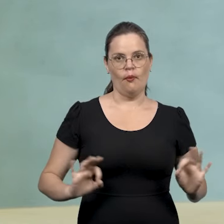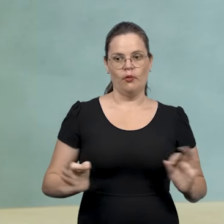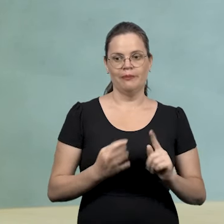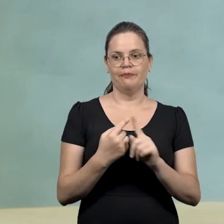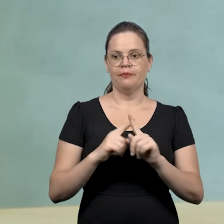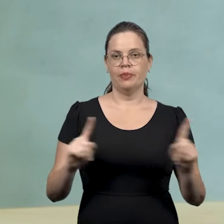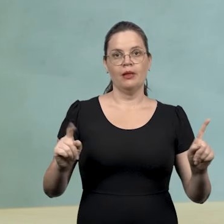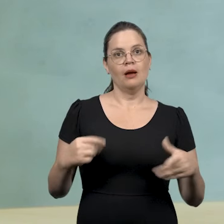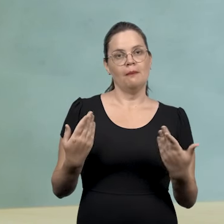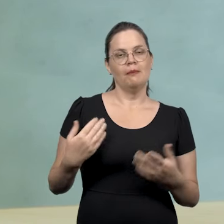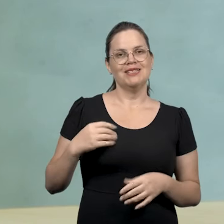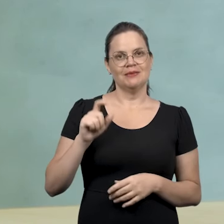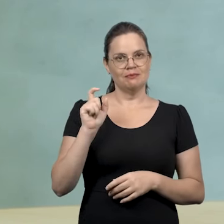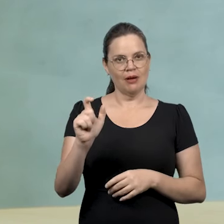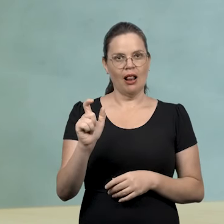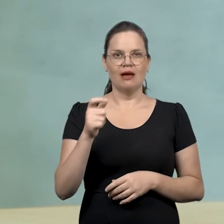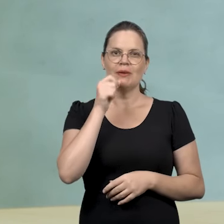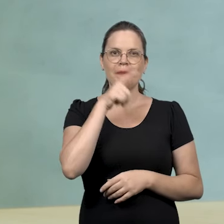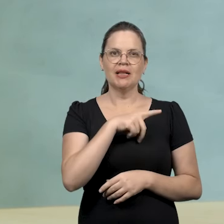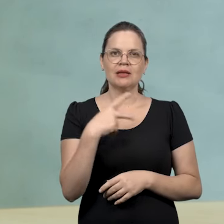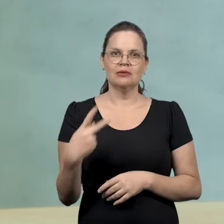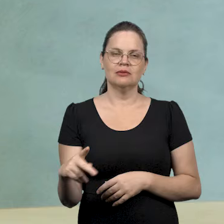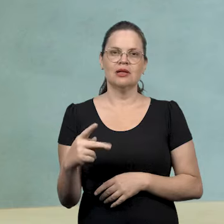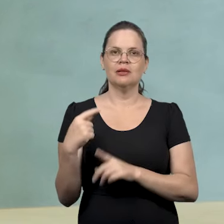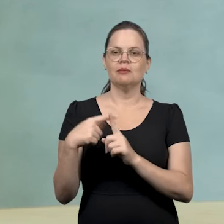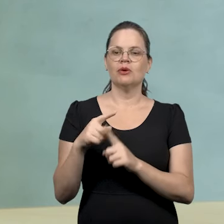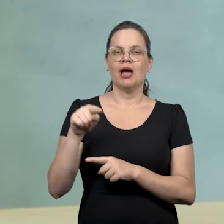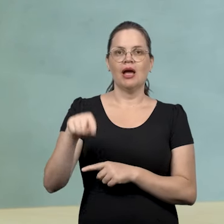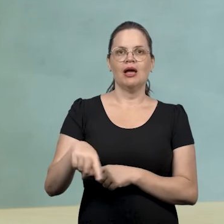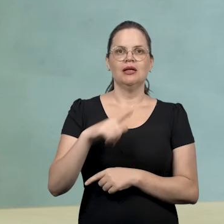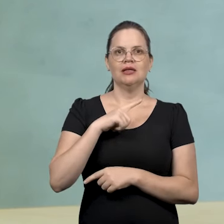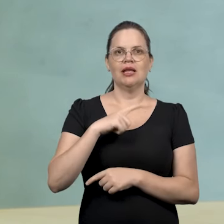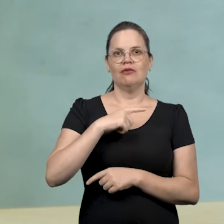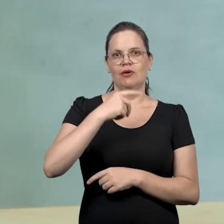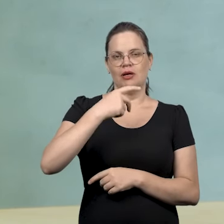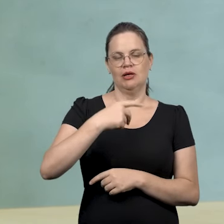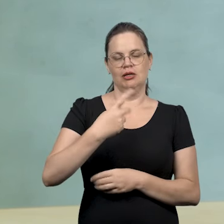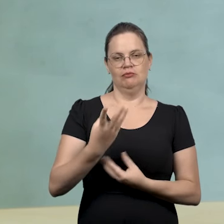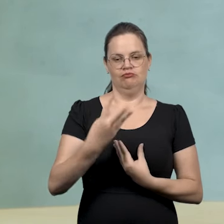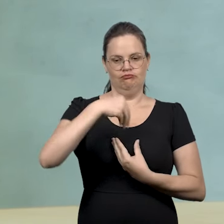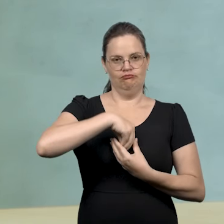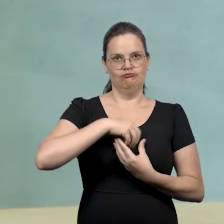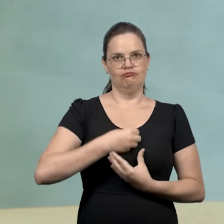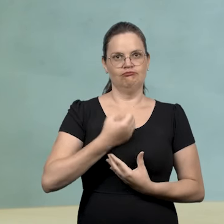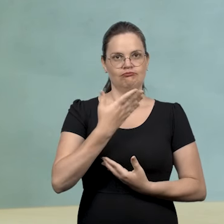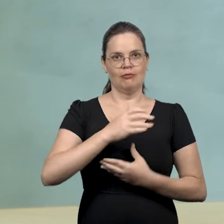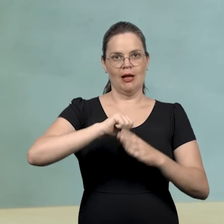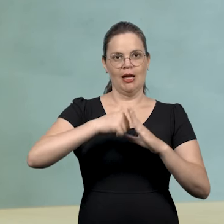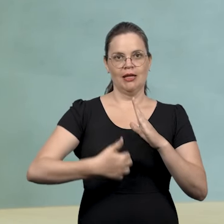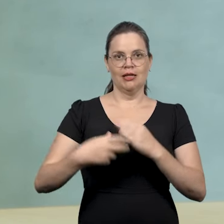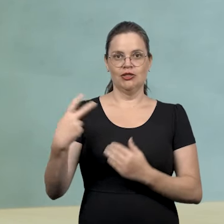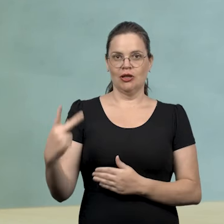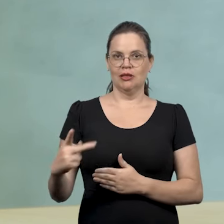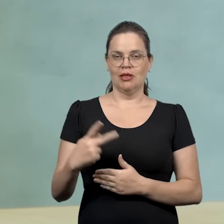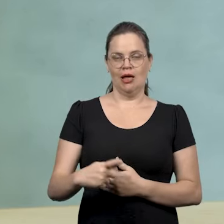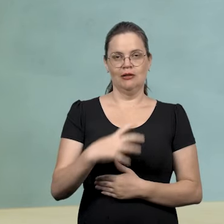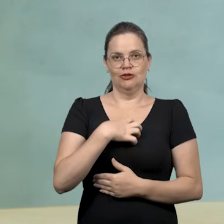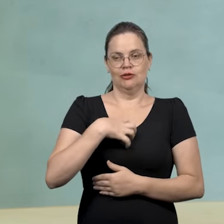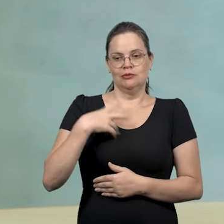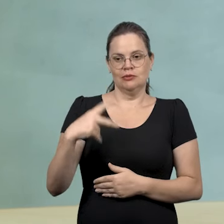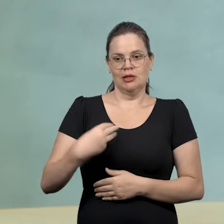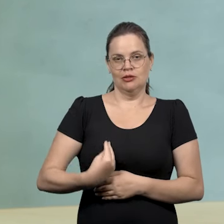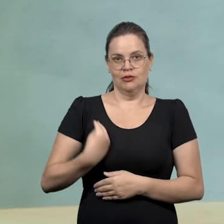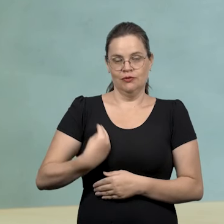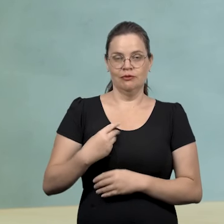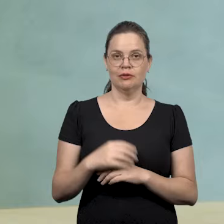essa colocação dídimo, talvez tenha sido por conta do seu temperamento e por conta da sua característica,